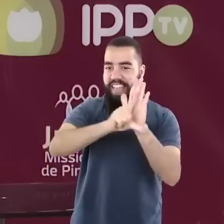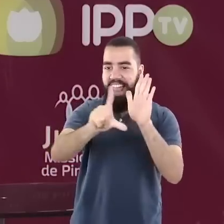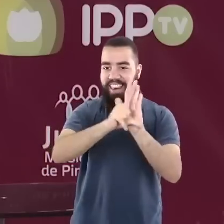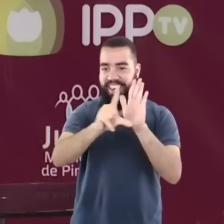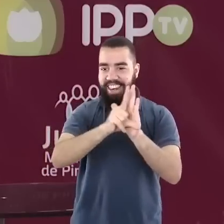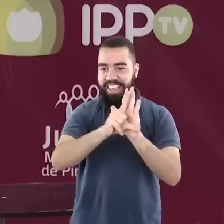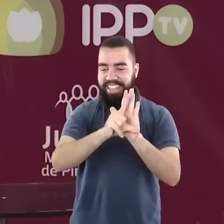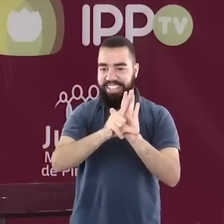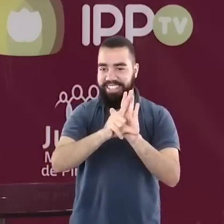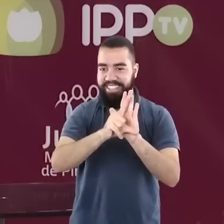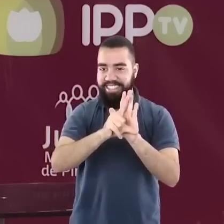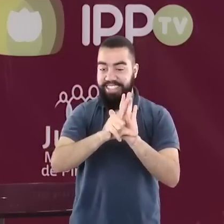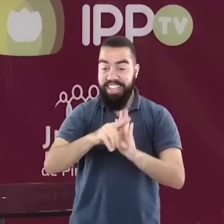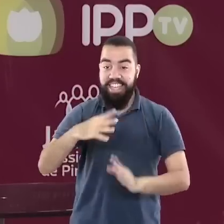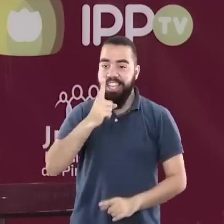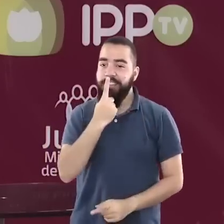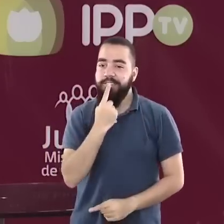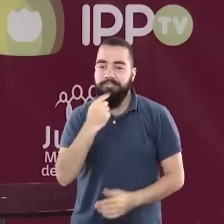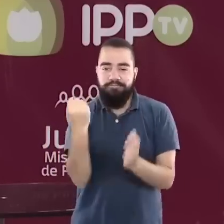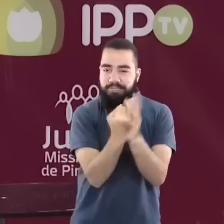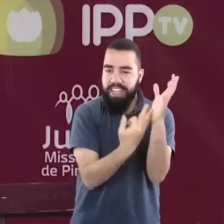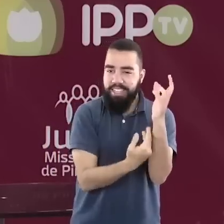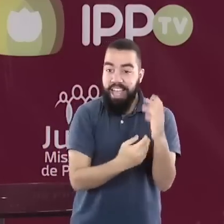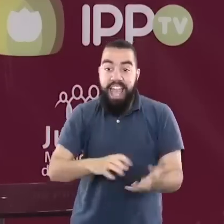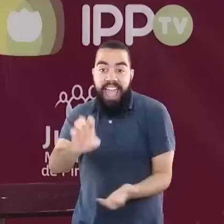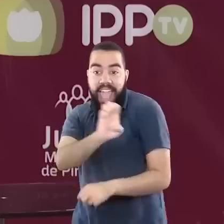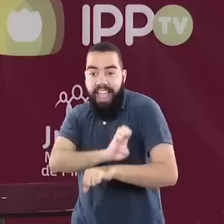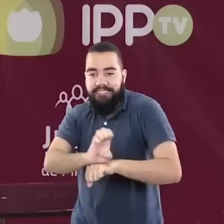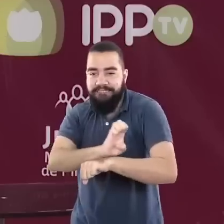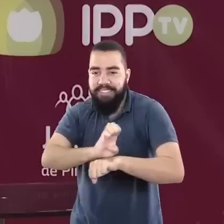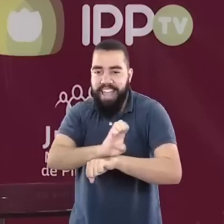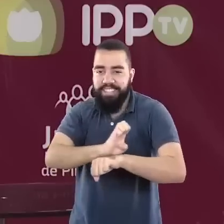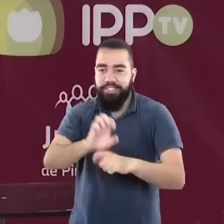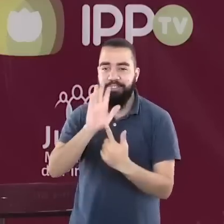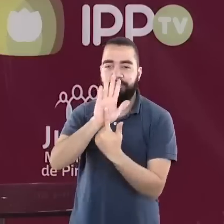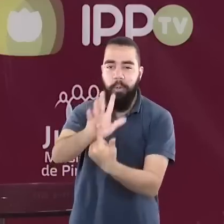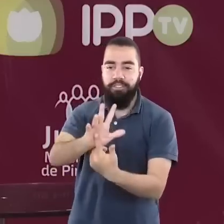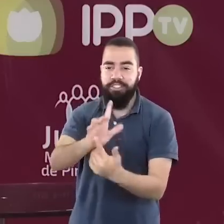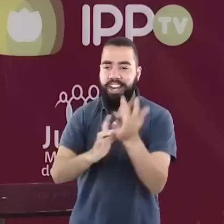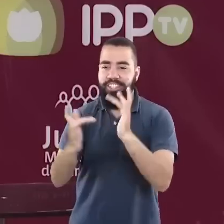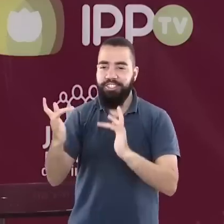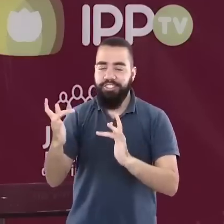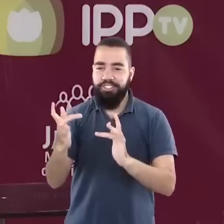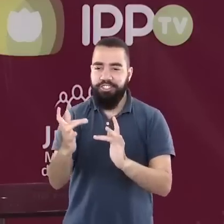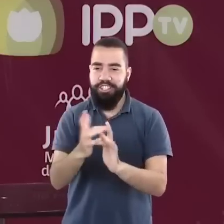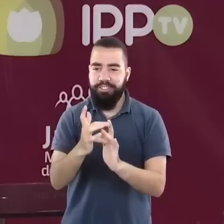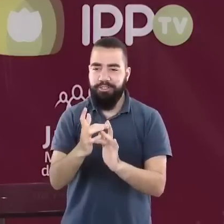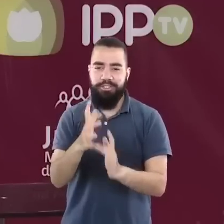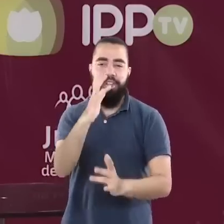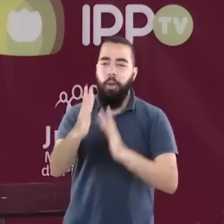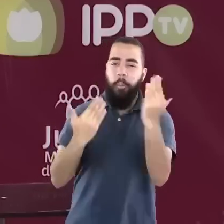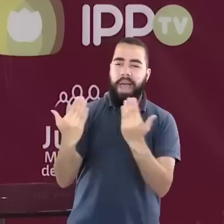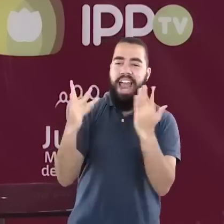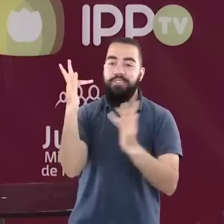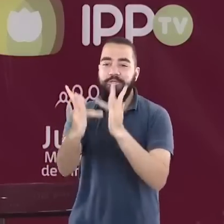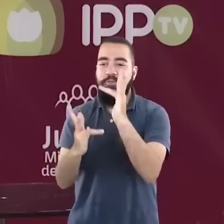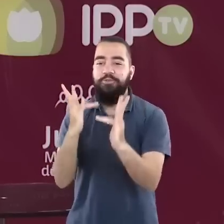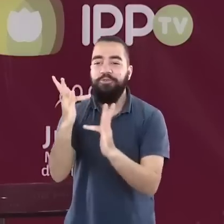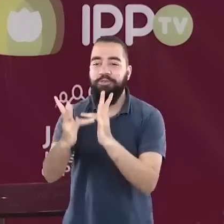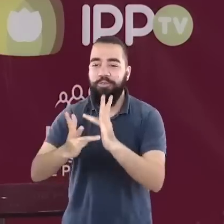para nos remir com seu sangue Efésios os apresenta Jesus como o noivo da igreja